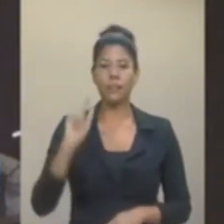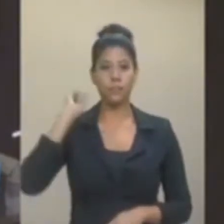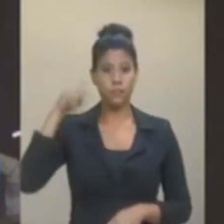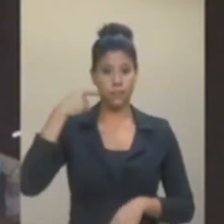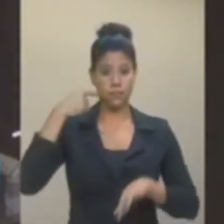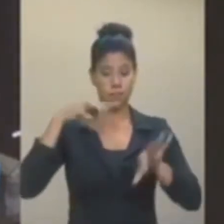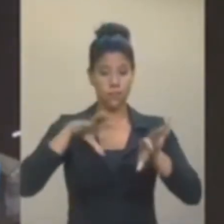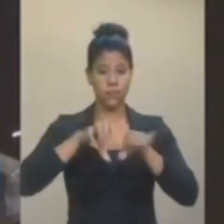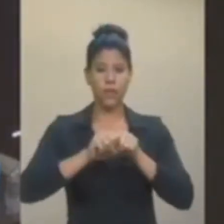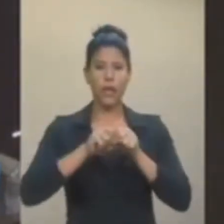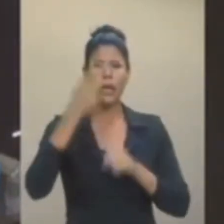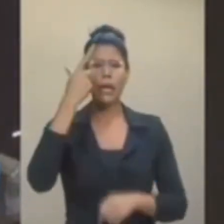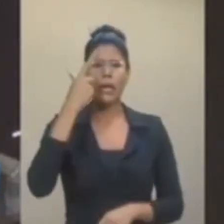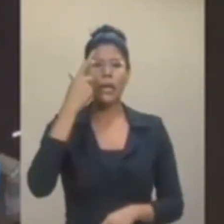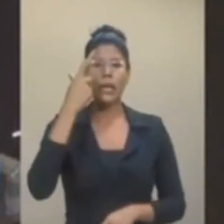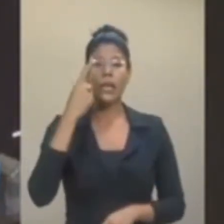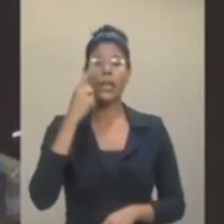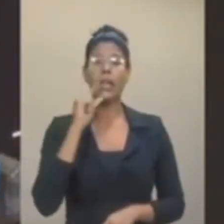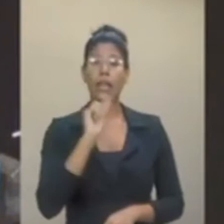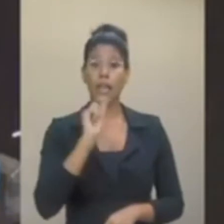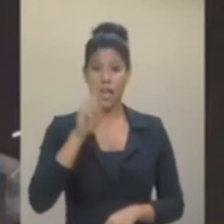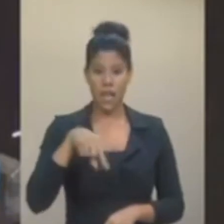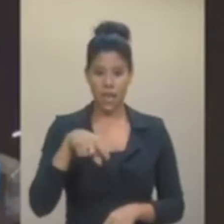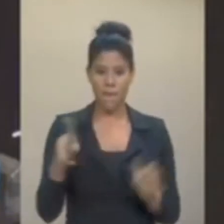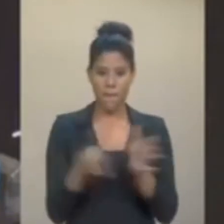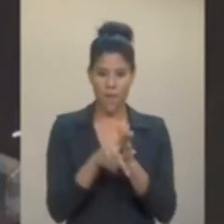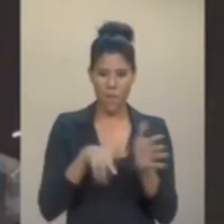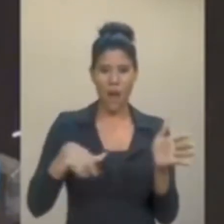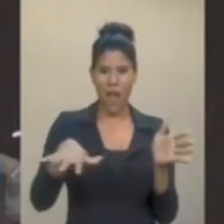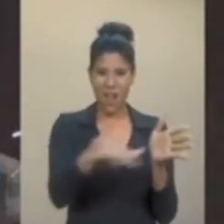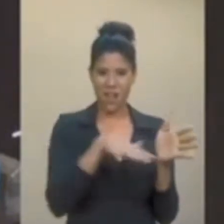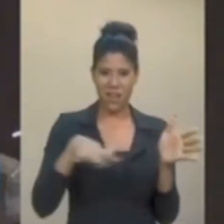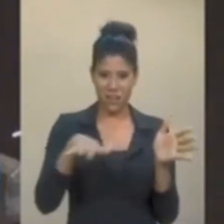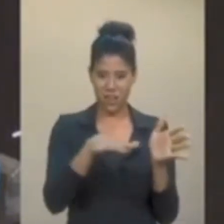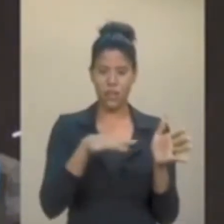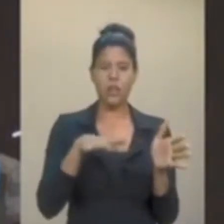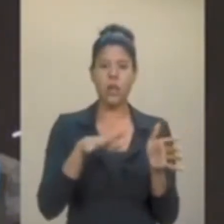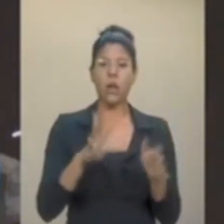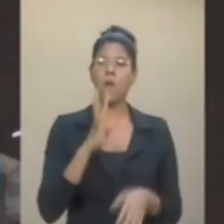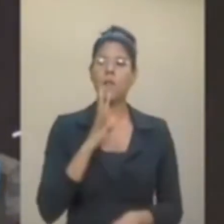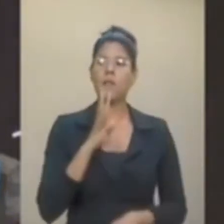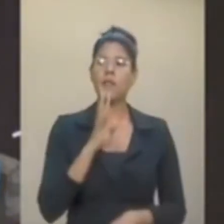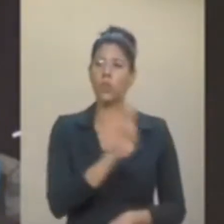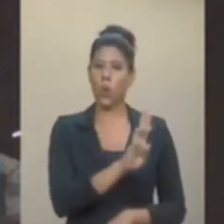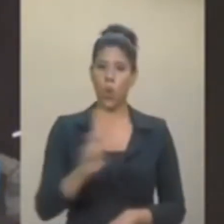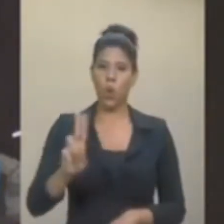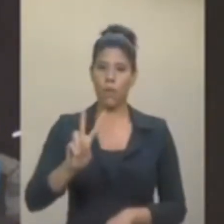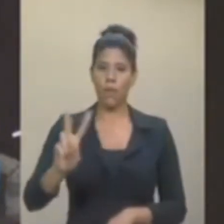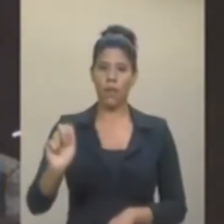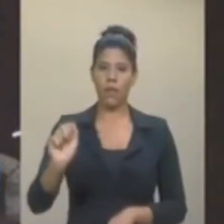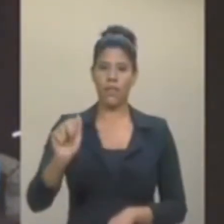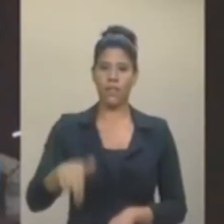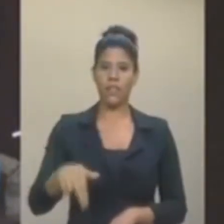Quem é do meio jurídico certamente conhece esse nome. Wanda Sidot.